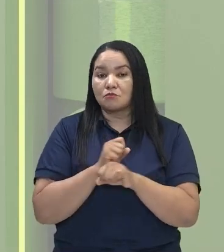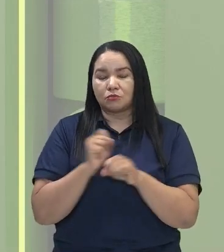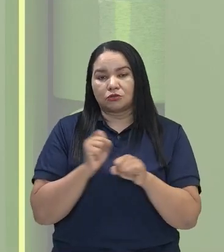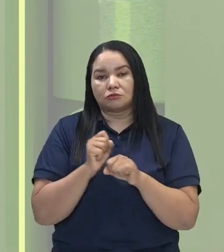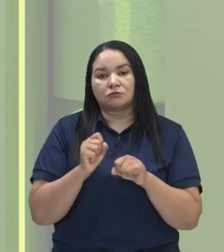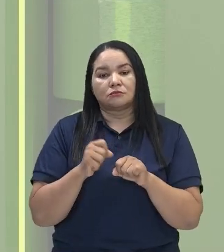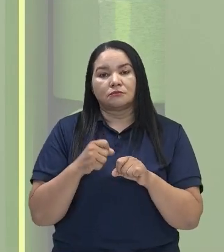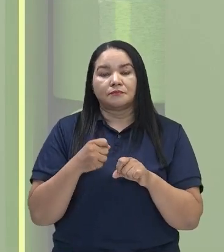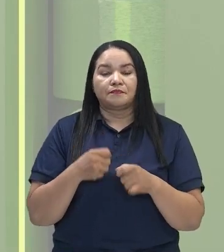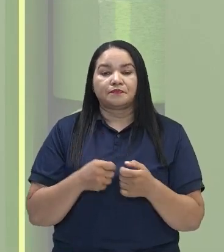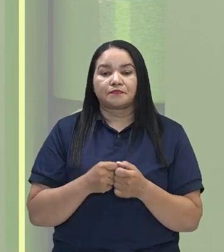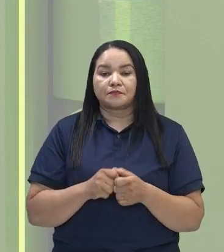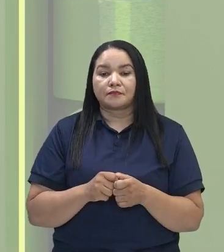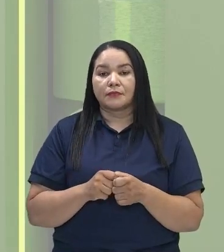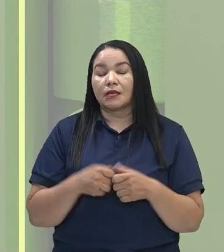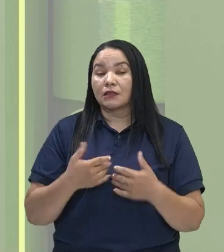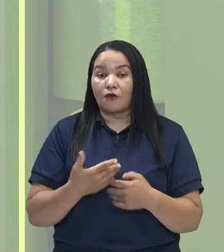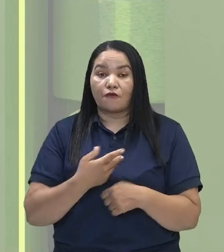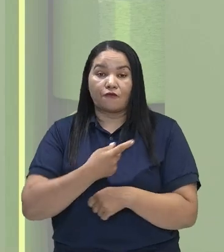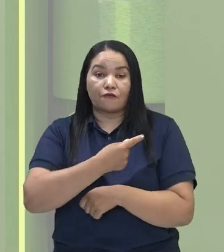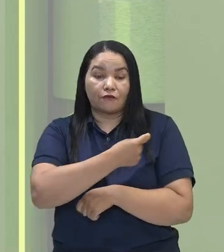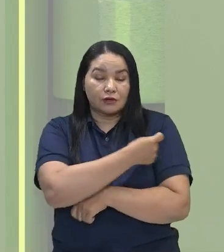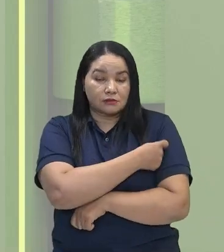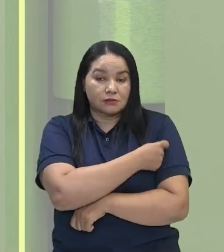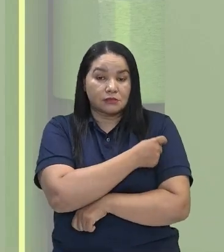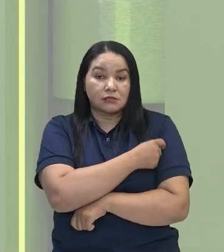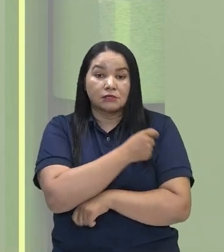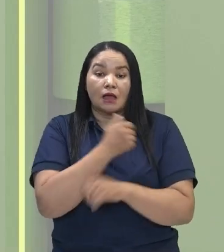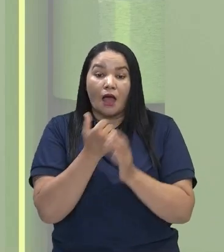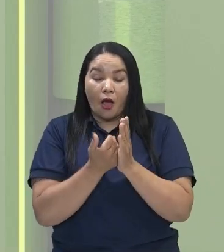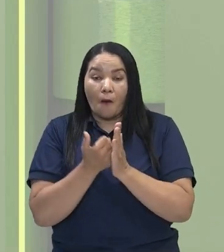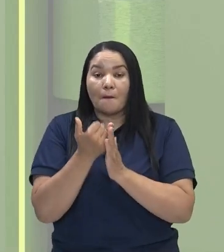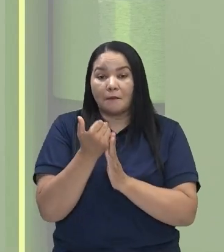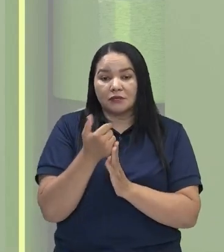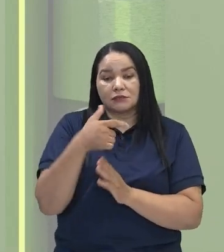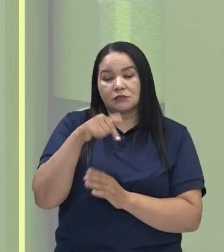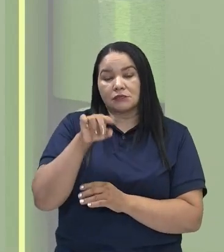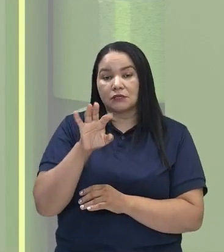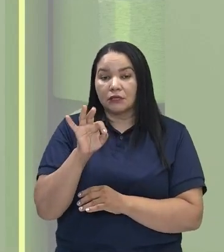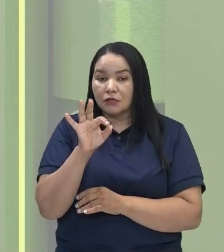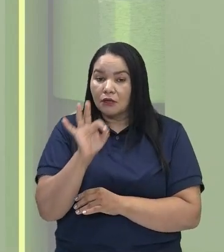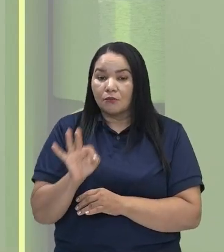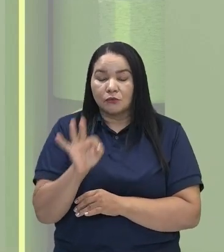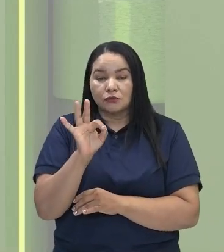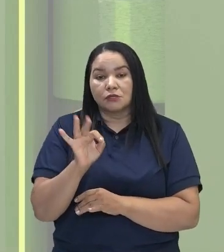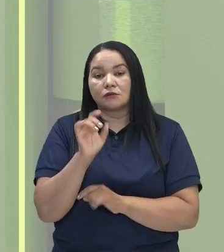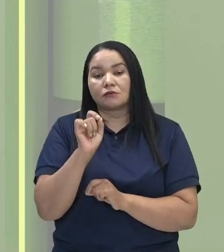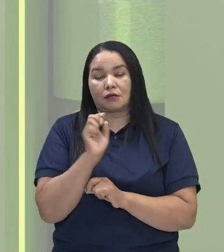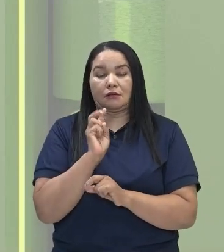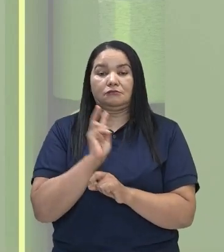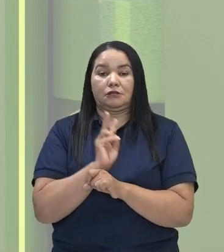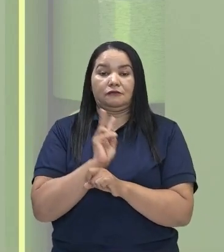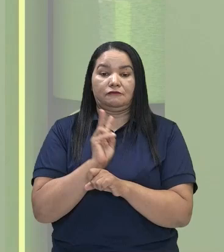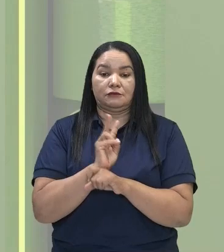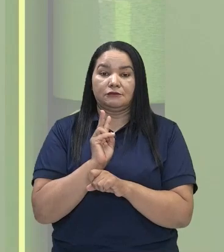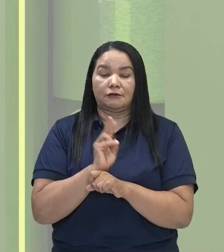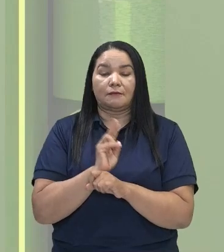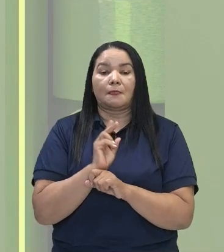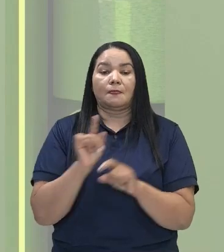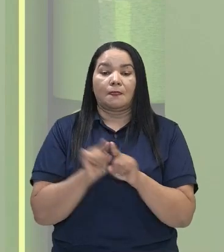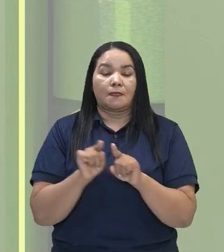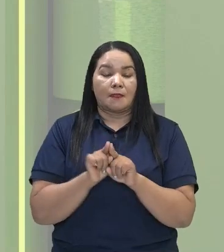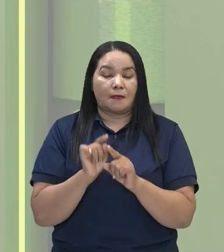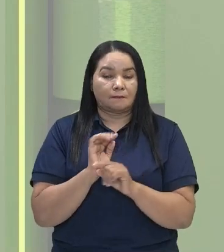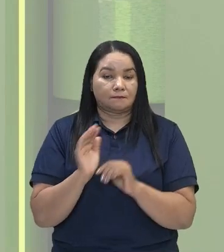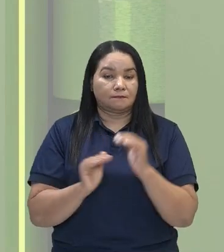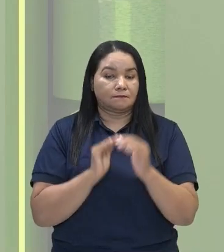a vacina, aumenta para 70% a prevenção do desenvolvimento desse